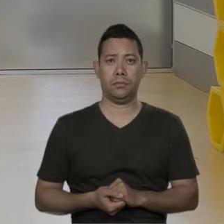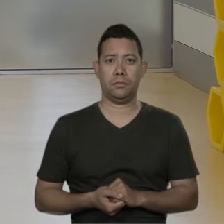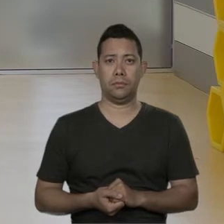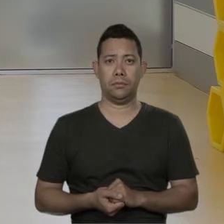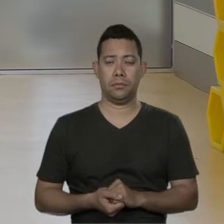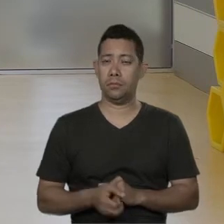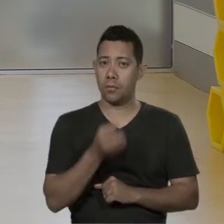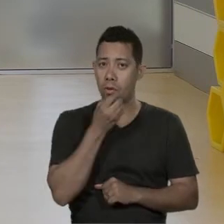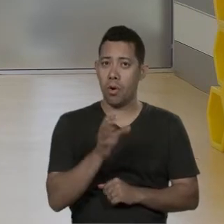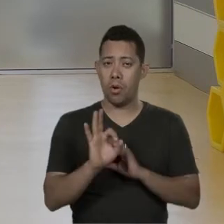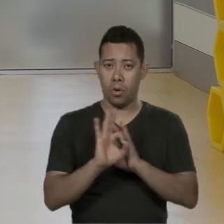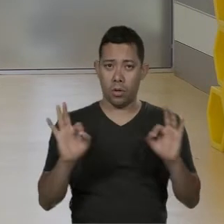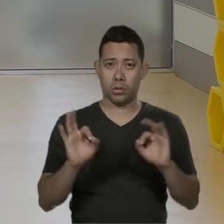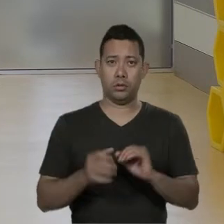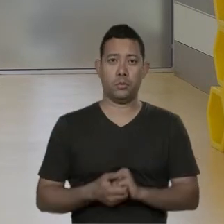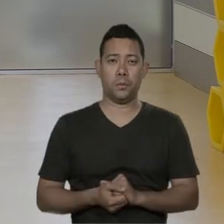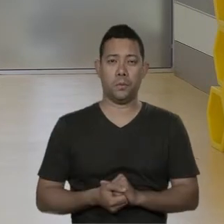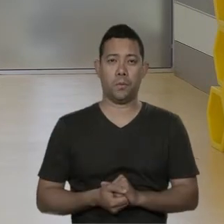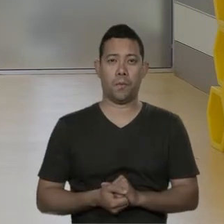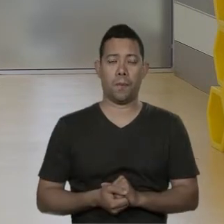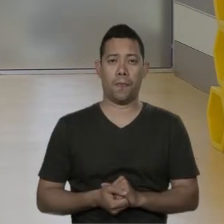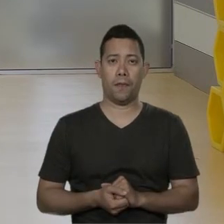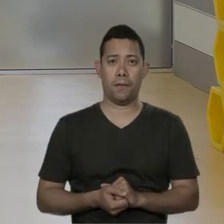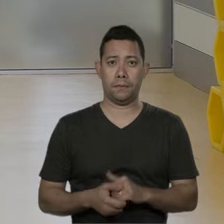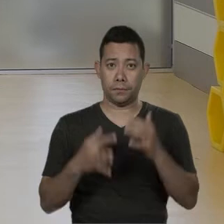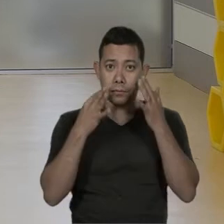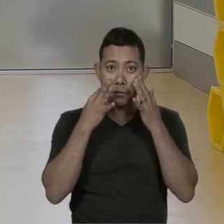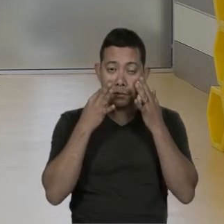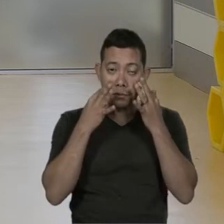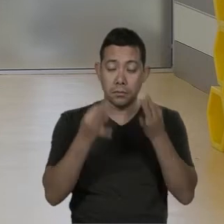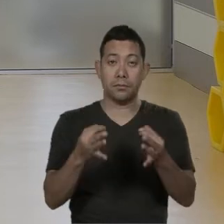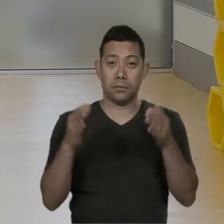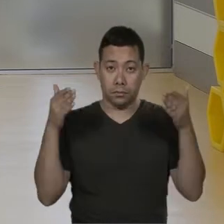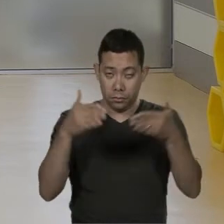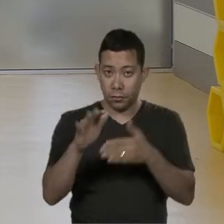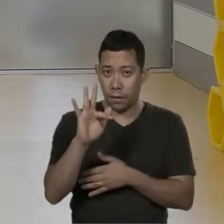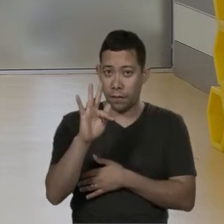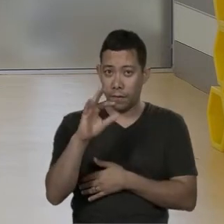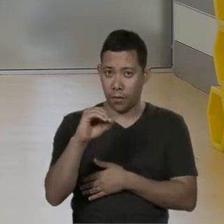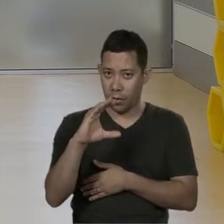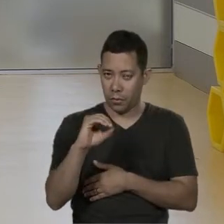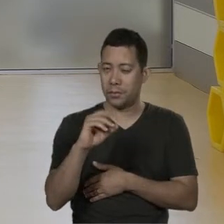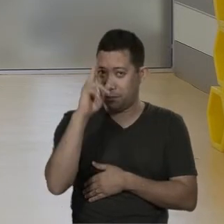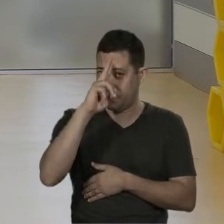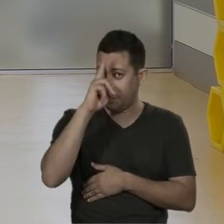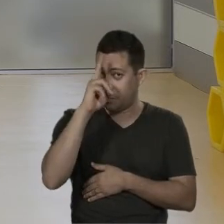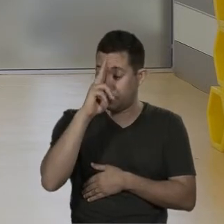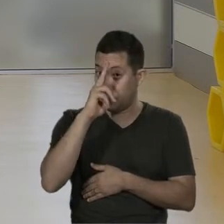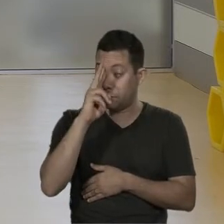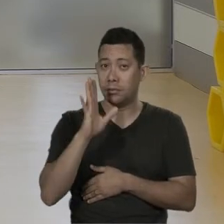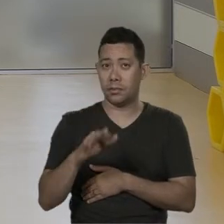Aí, muito bom. Mantém aí, concentra. Lembra? Nossa terceira parte